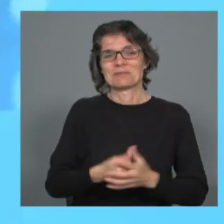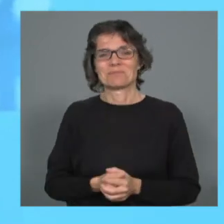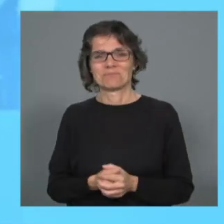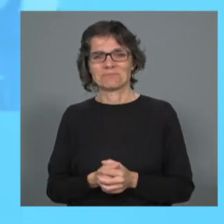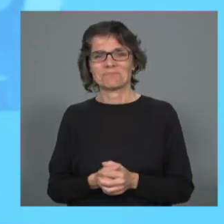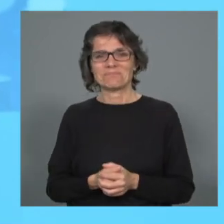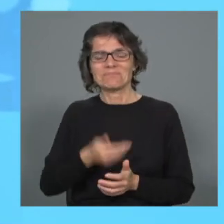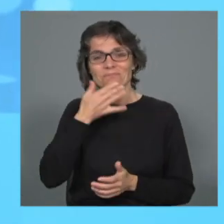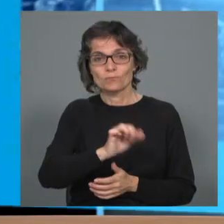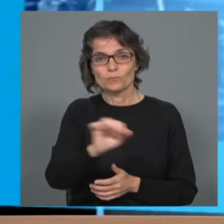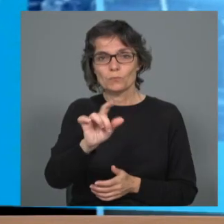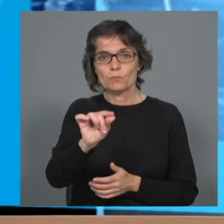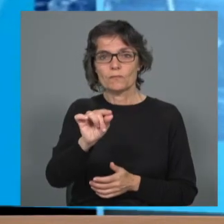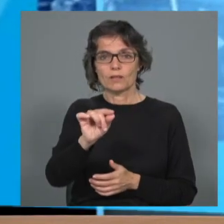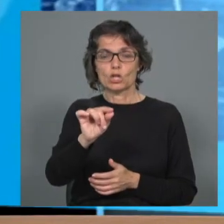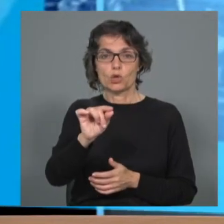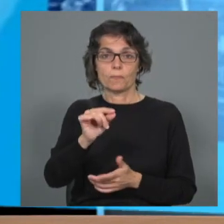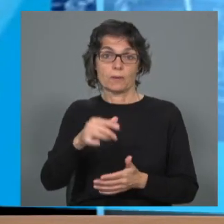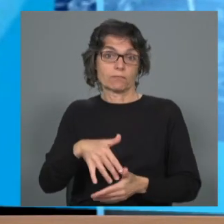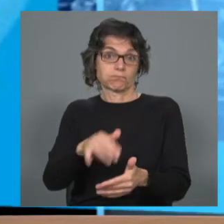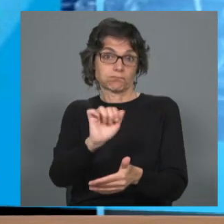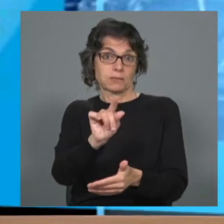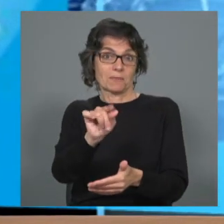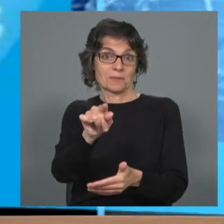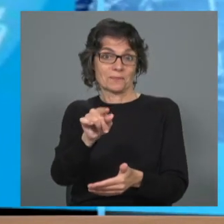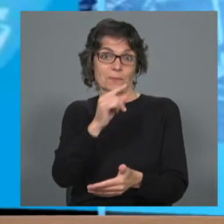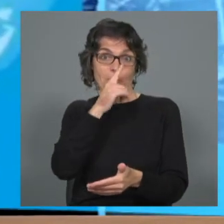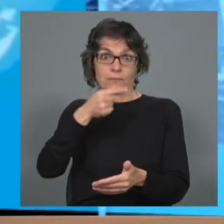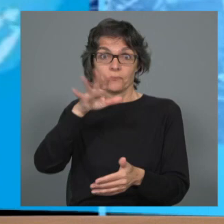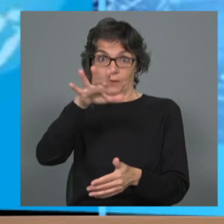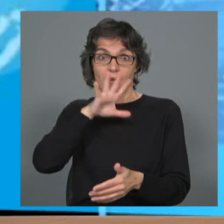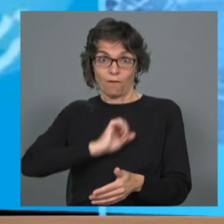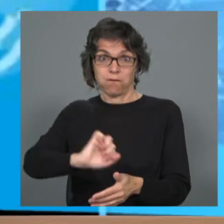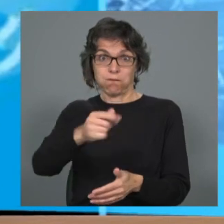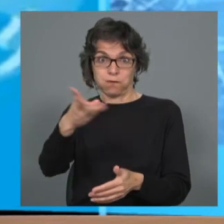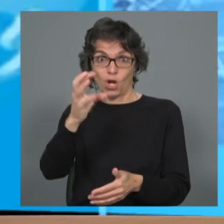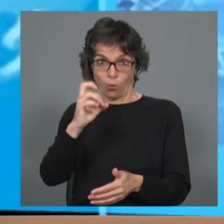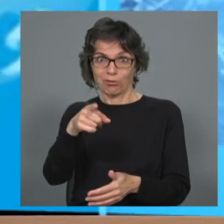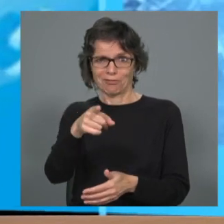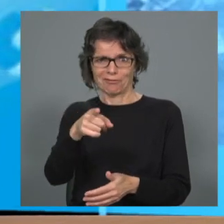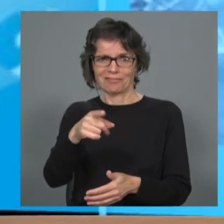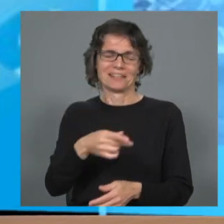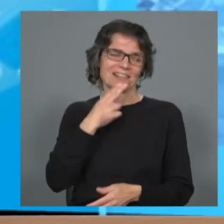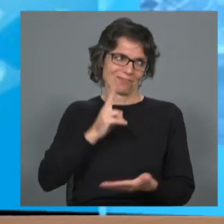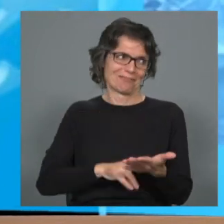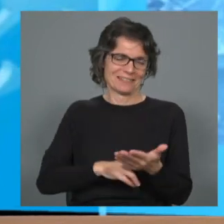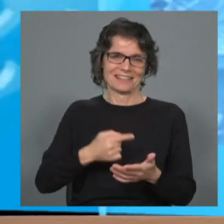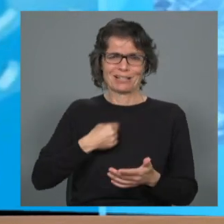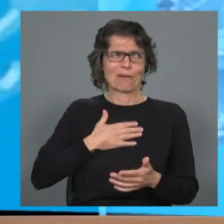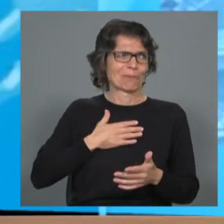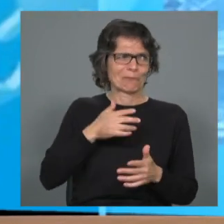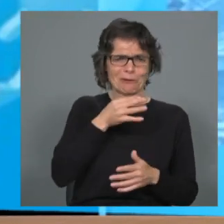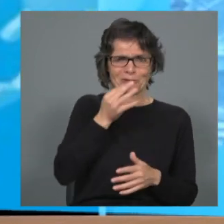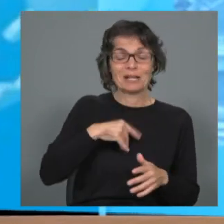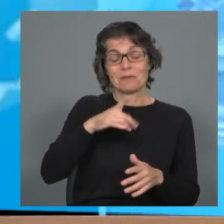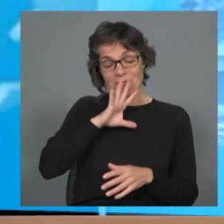Teixeira Duarte também partilha pela própria experiência de maternidade, não é? Mais de 8 filhos. É verdade, é verdade. Eu não gosto muito de falar de mim, mas é verdade, tenho